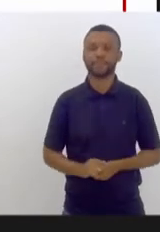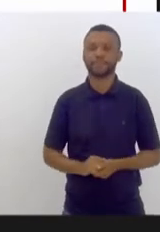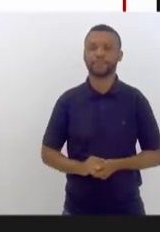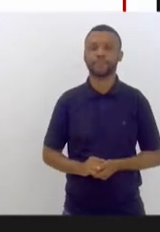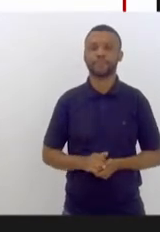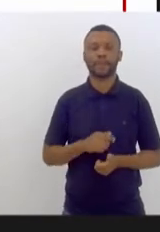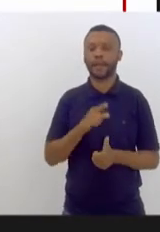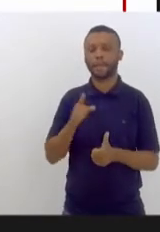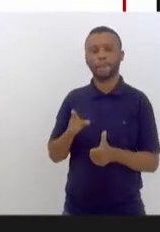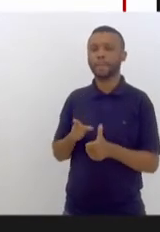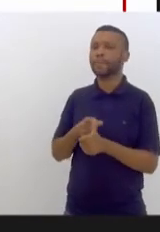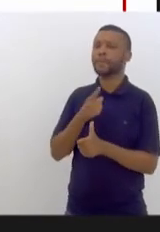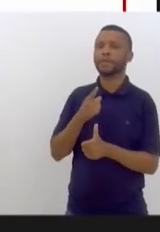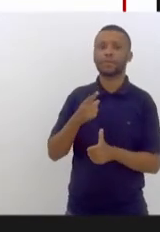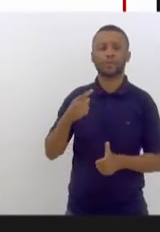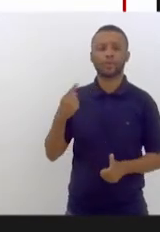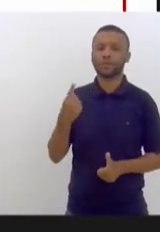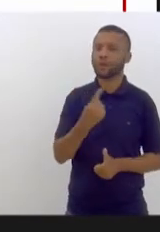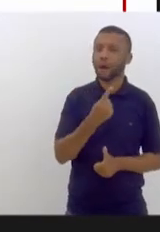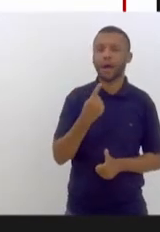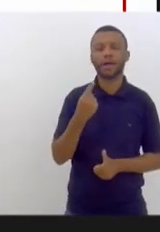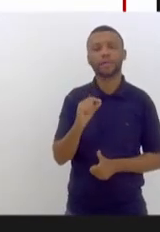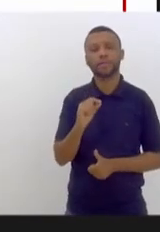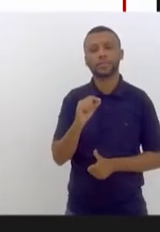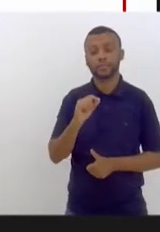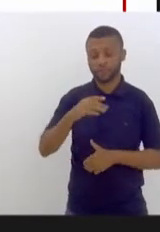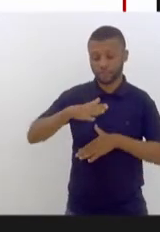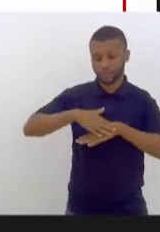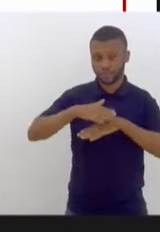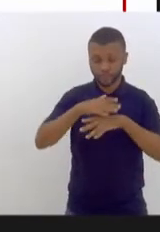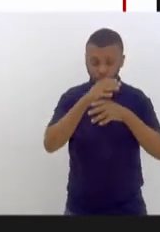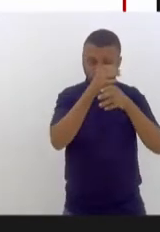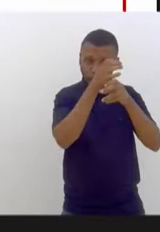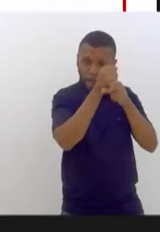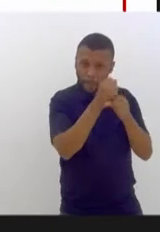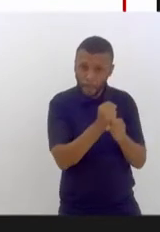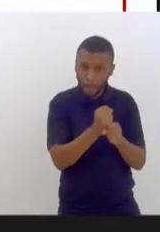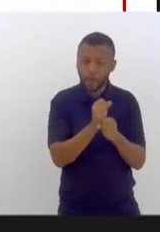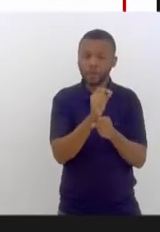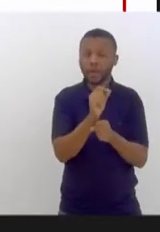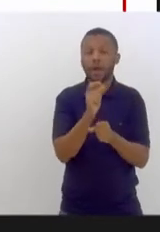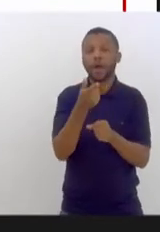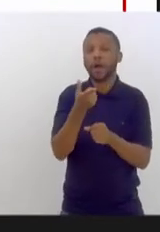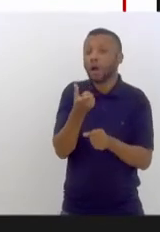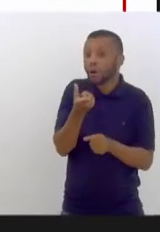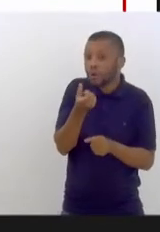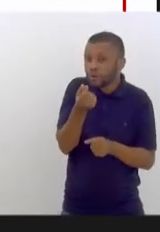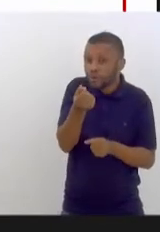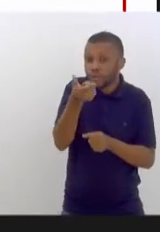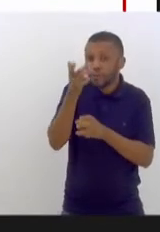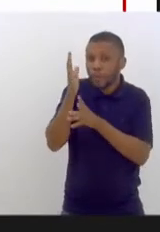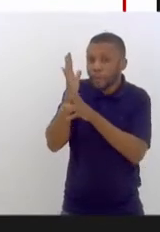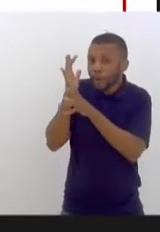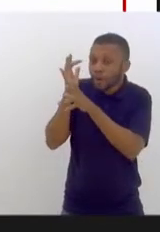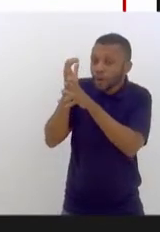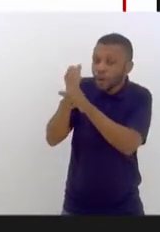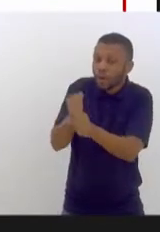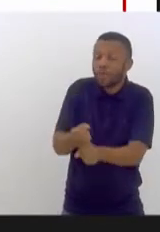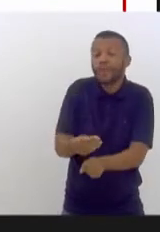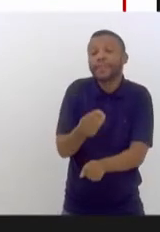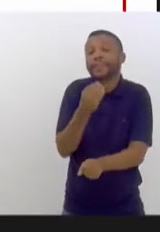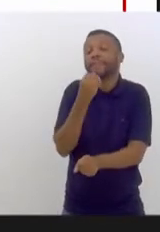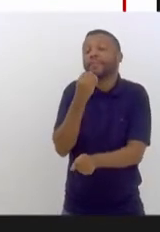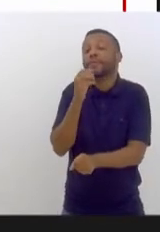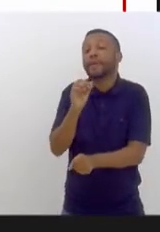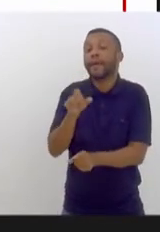Primeiramente, nós, inclusive, pelo nosso cálculo, todo retroativo deveria incorrer multa e juros, mas isso